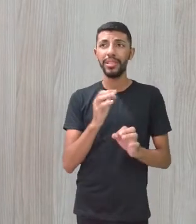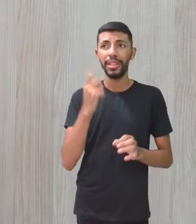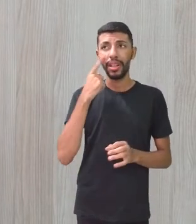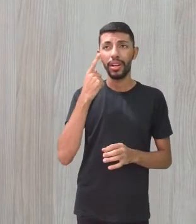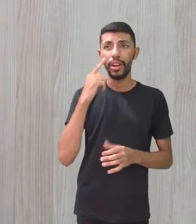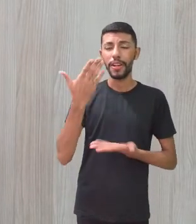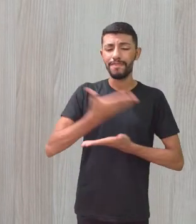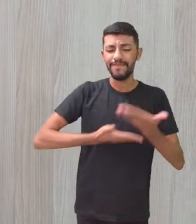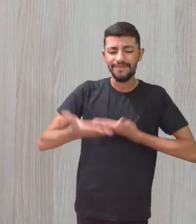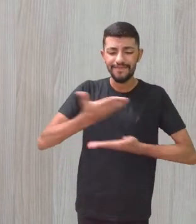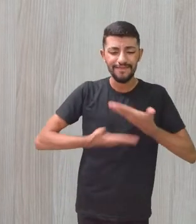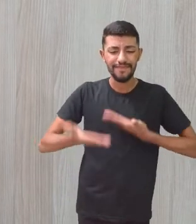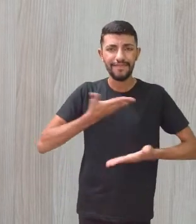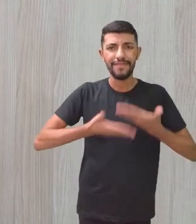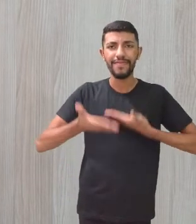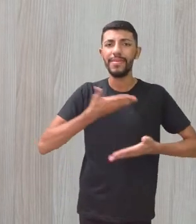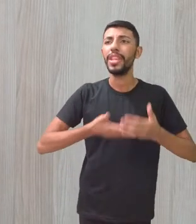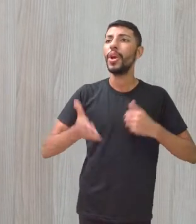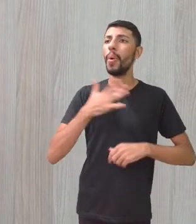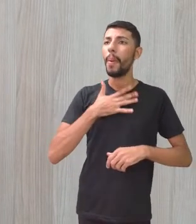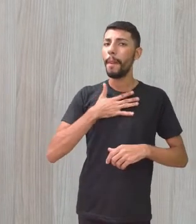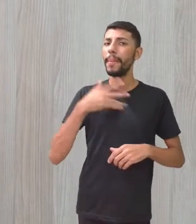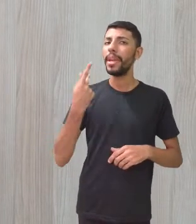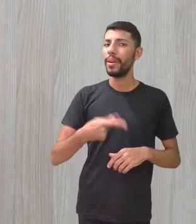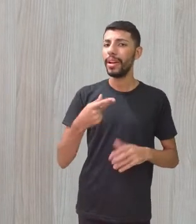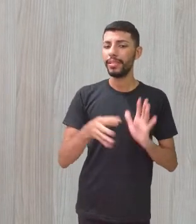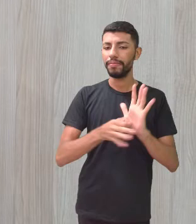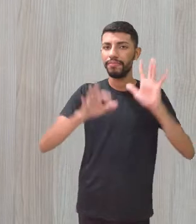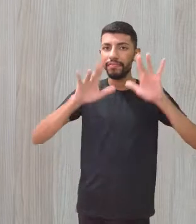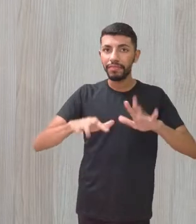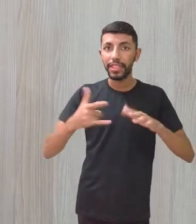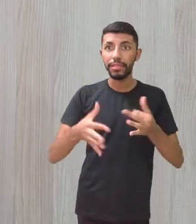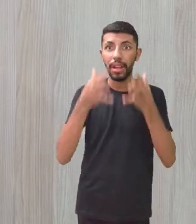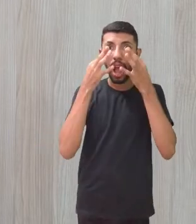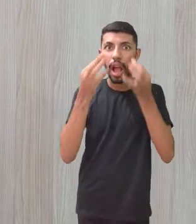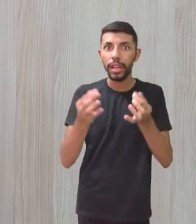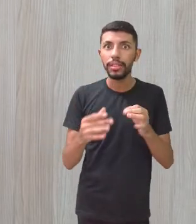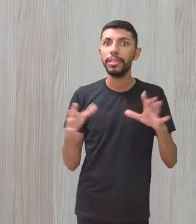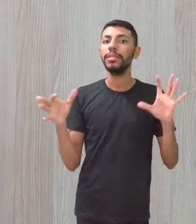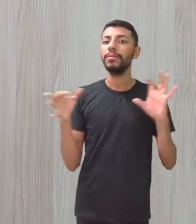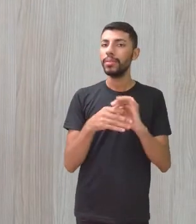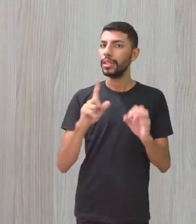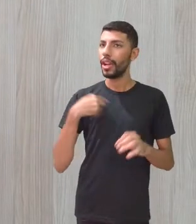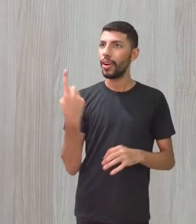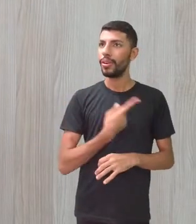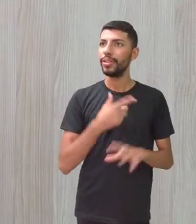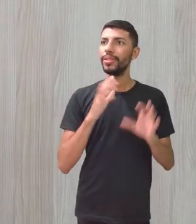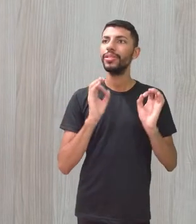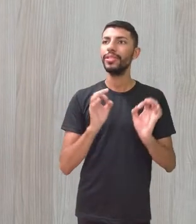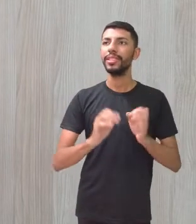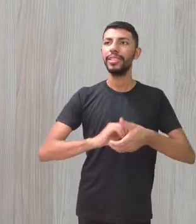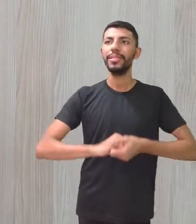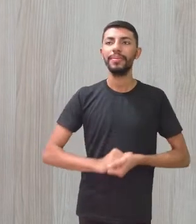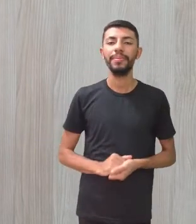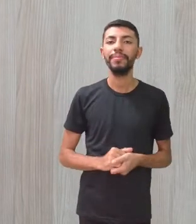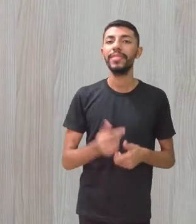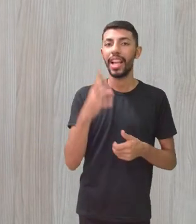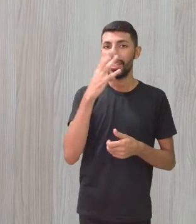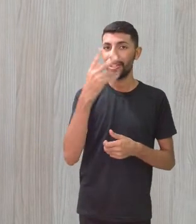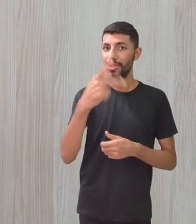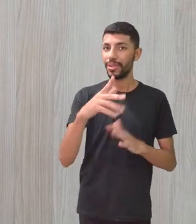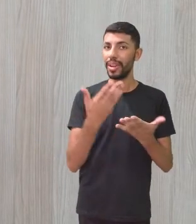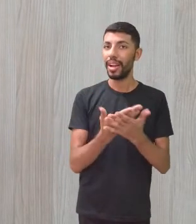David interagiu comigo aqui no chat, tá? Está ligadinho, conectado conosco, Maravilha. assistindo sua aula. E isso